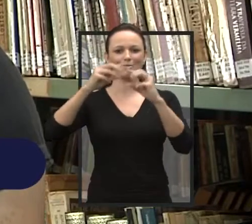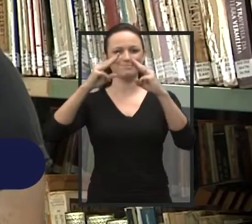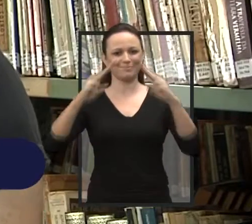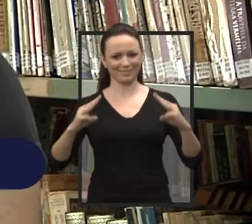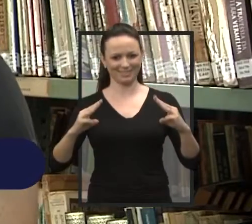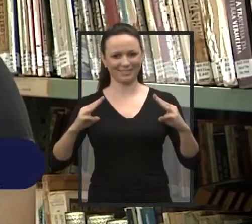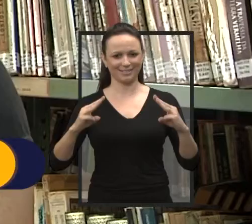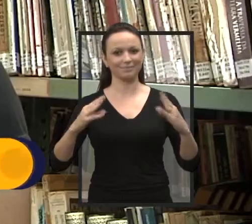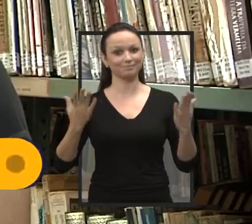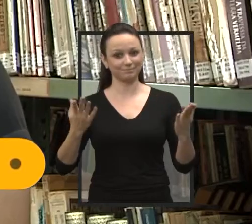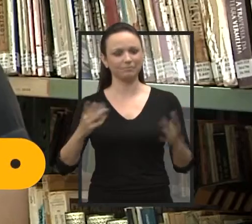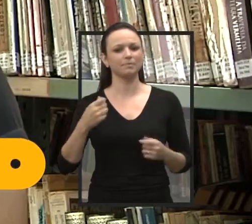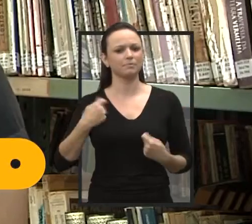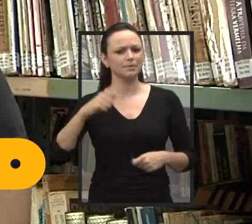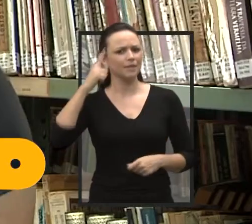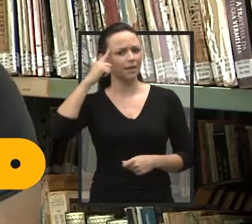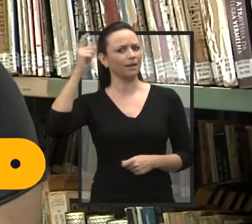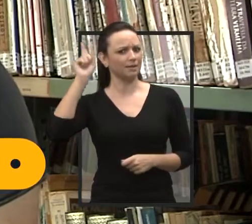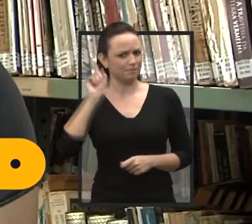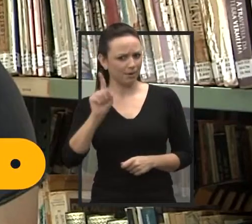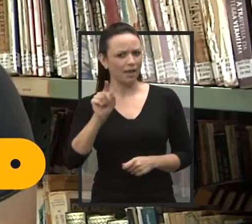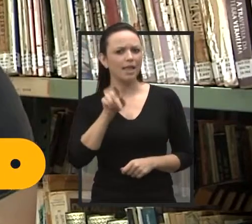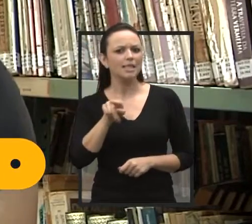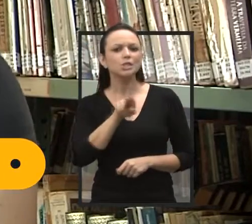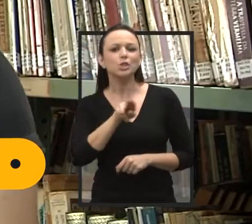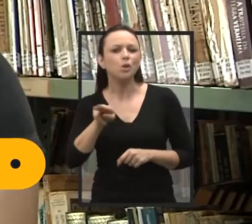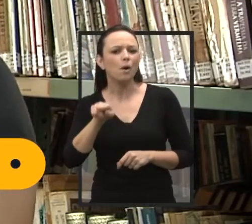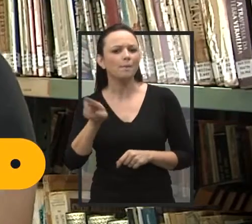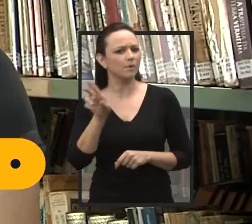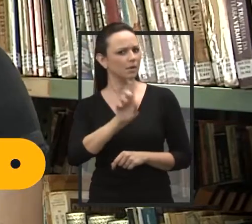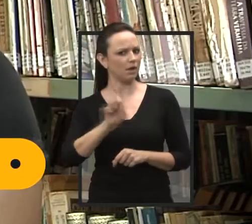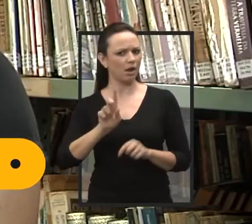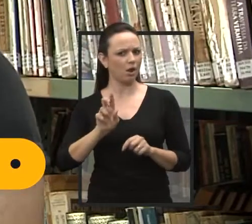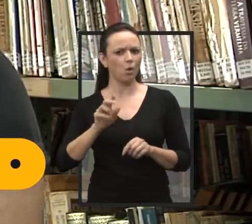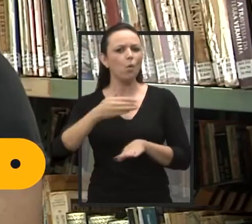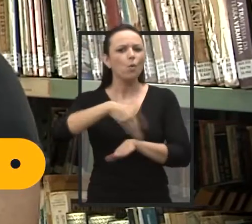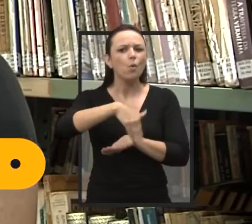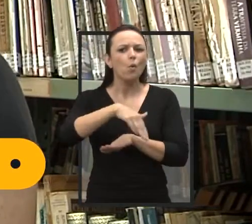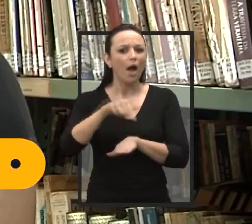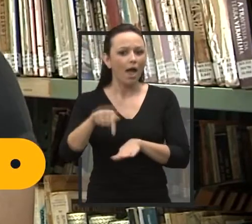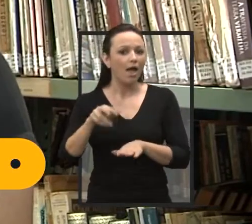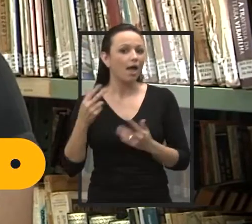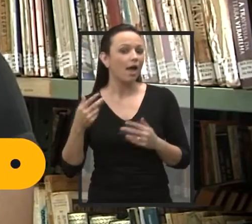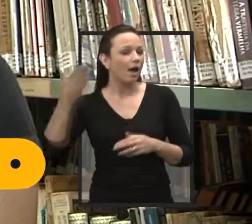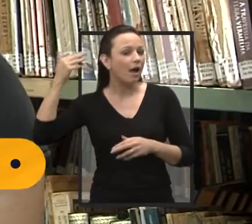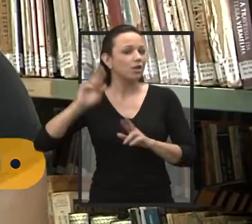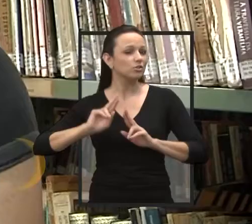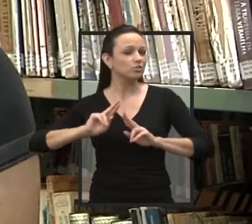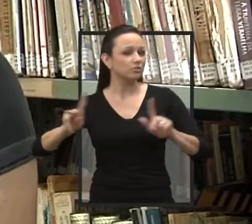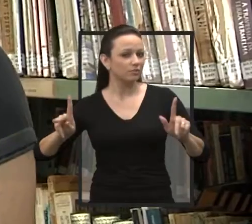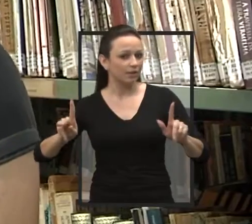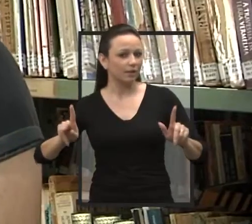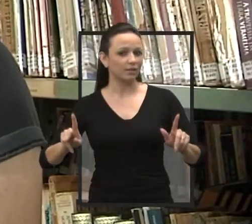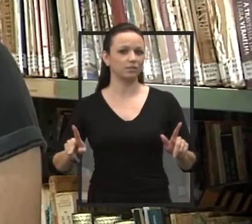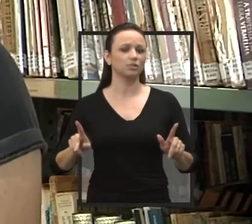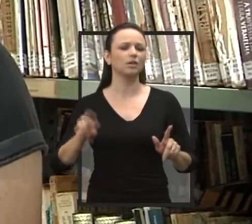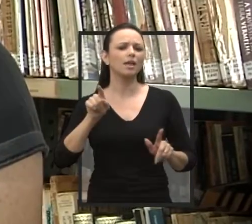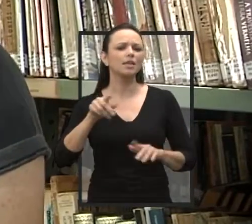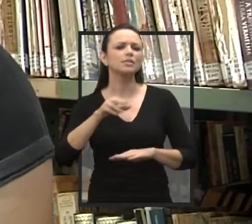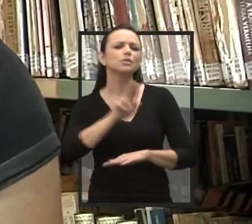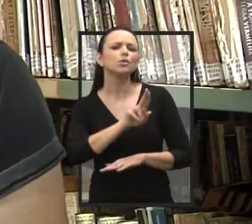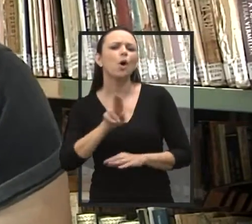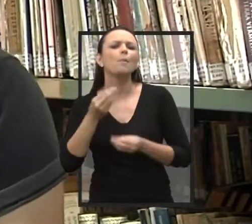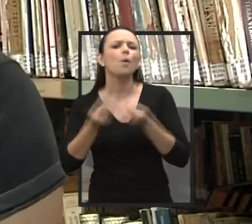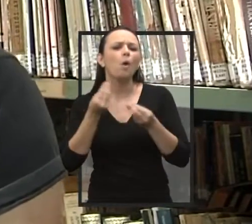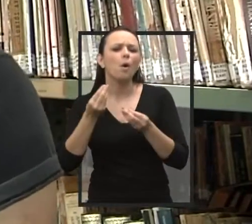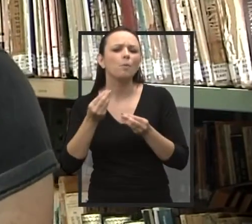Vale destacar que de início ela não tinha esse nome, assim como todas as ruas centrais de Jaú, e elas recebiam o nome de